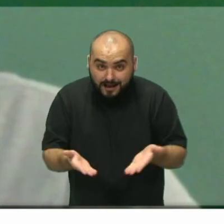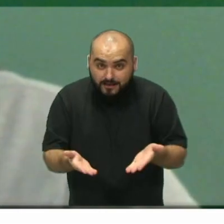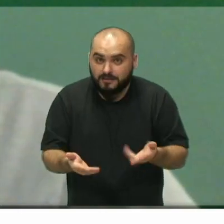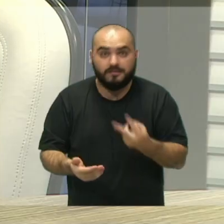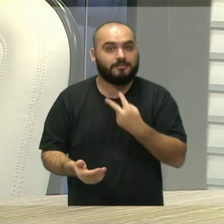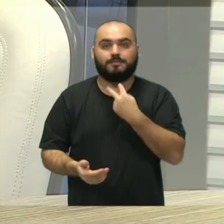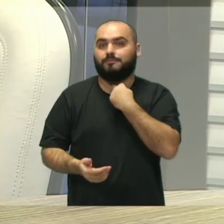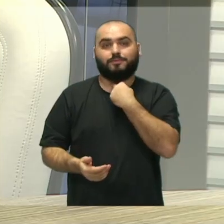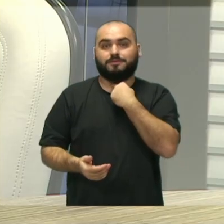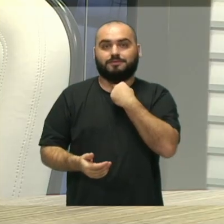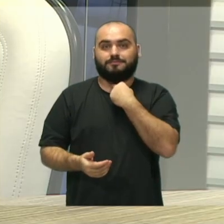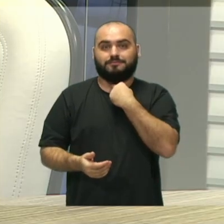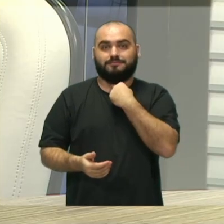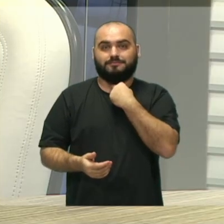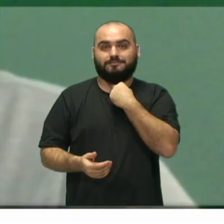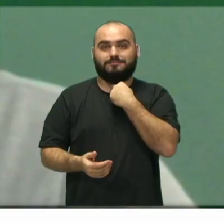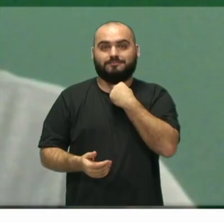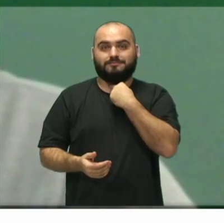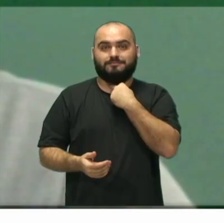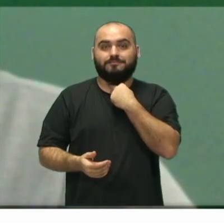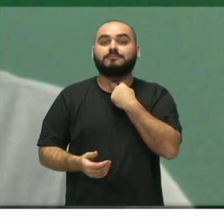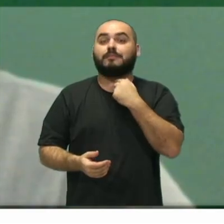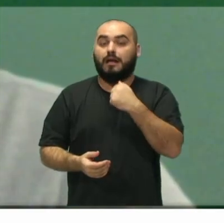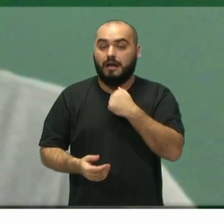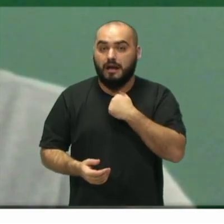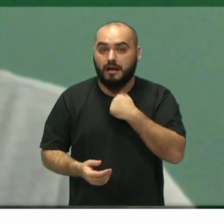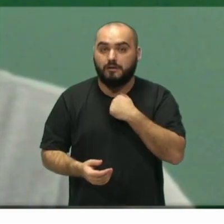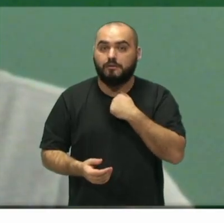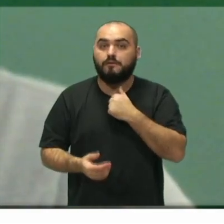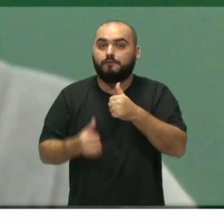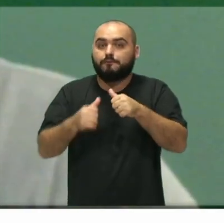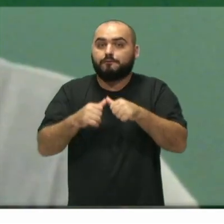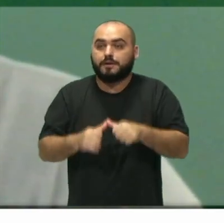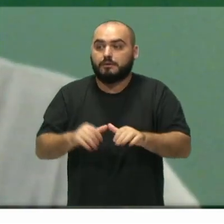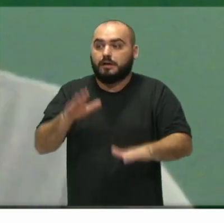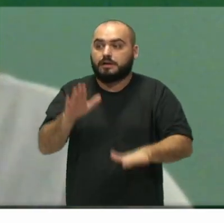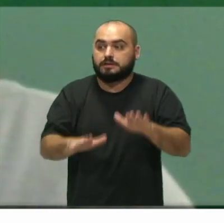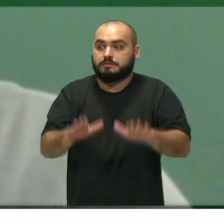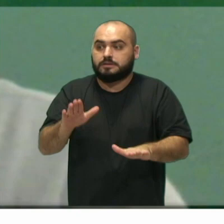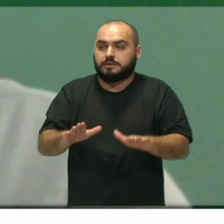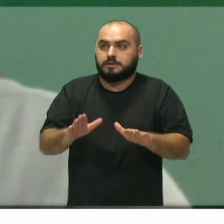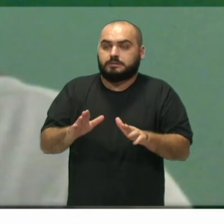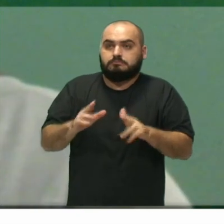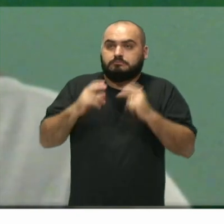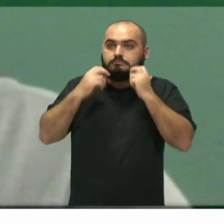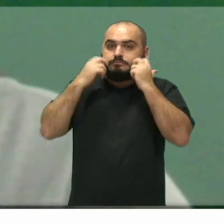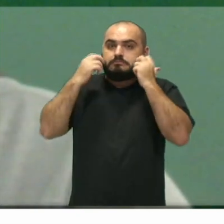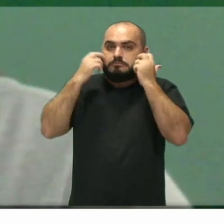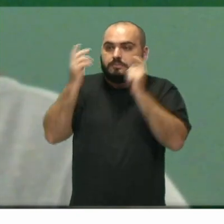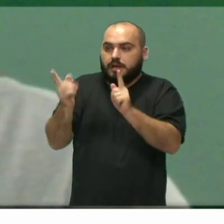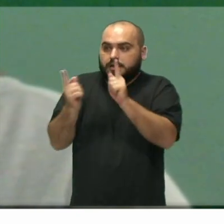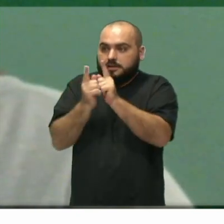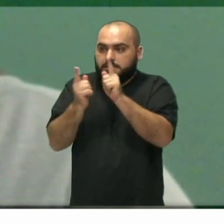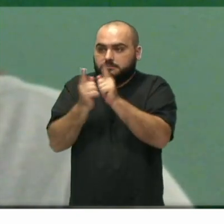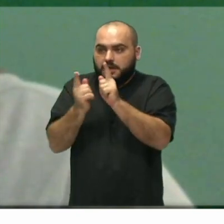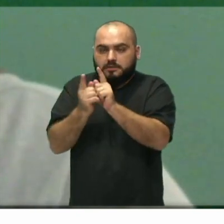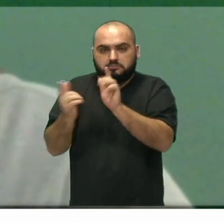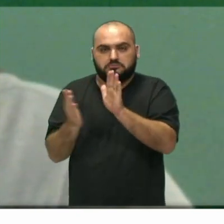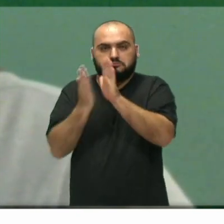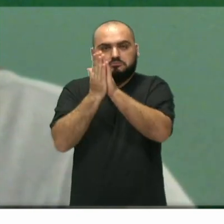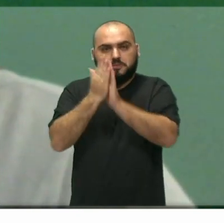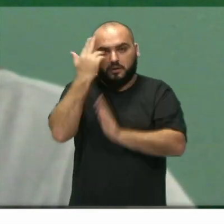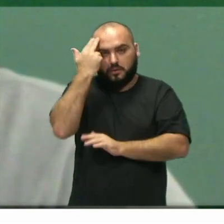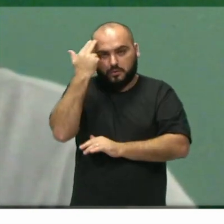não pode fazer. Né? Muitas vezes eu fico constrangido, porque eu tô fazendo atendimento presencial normal em